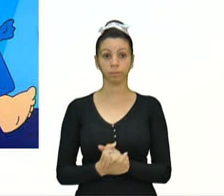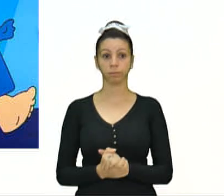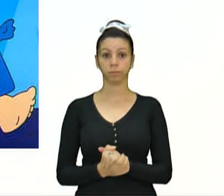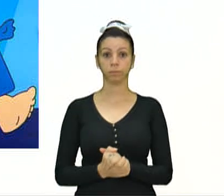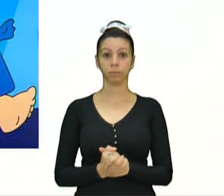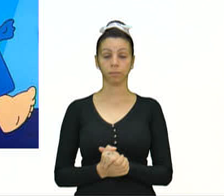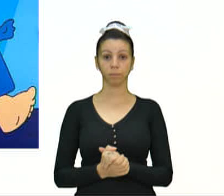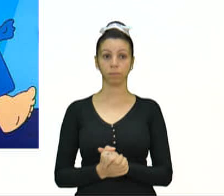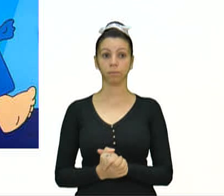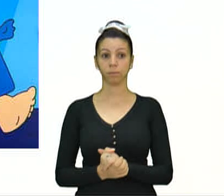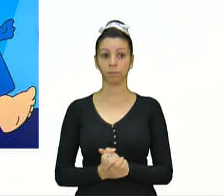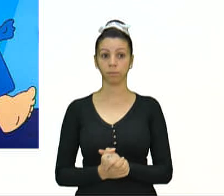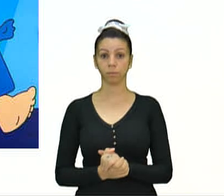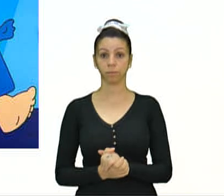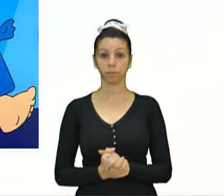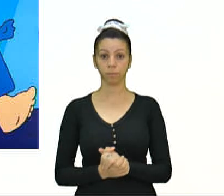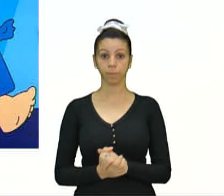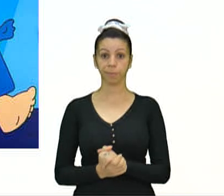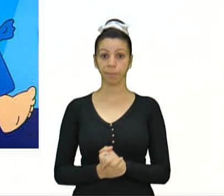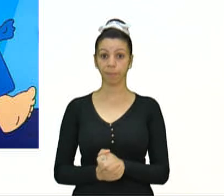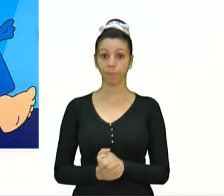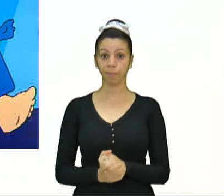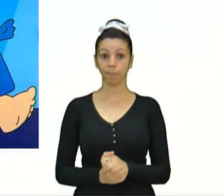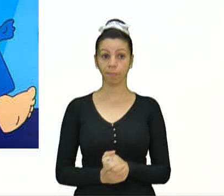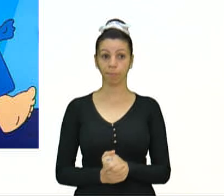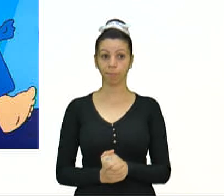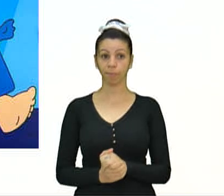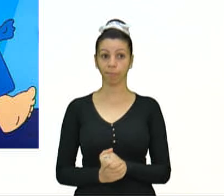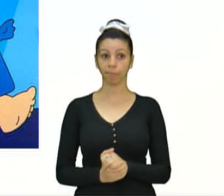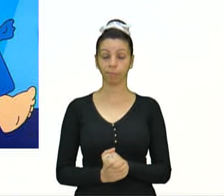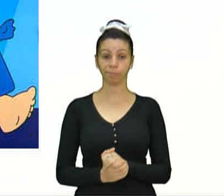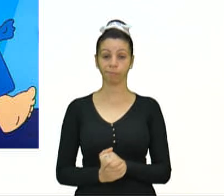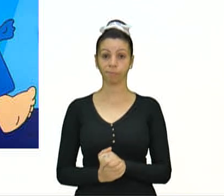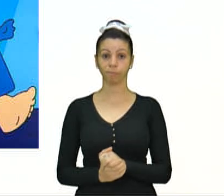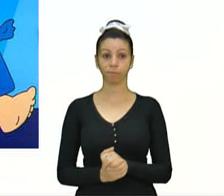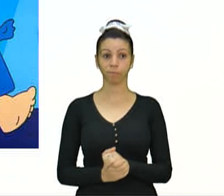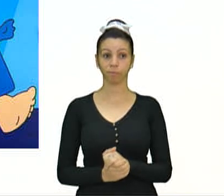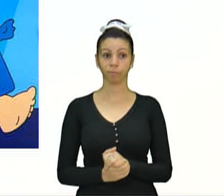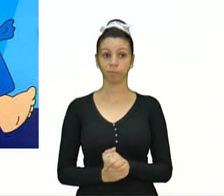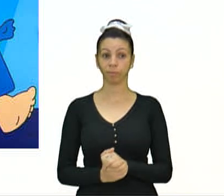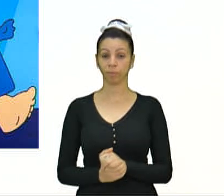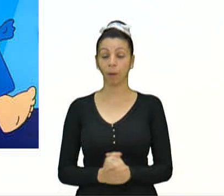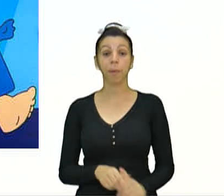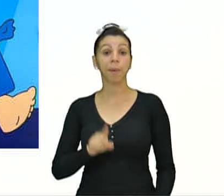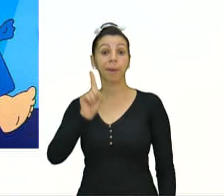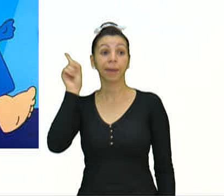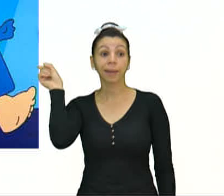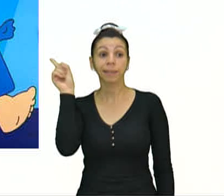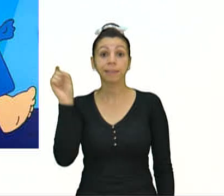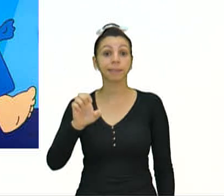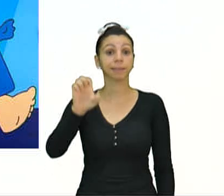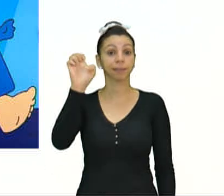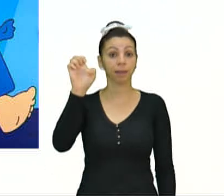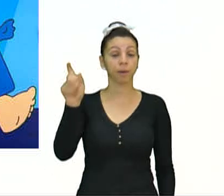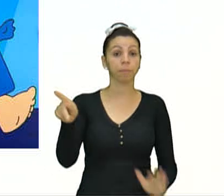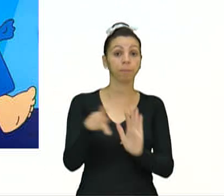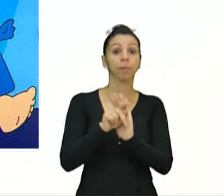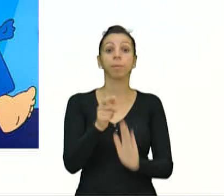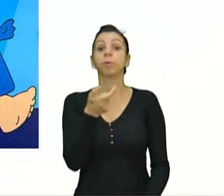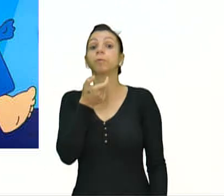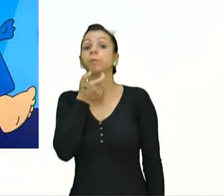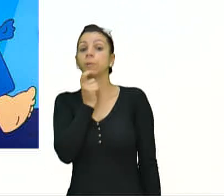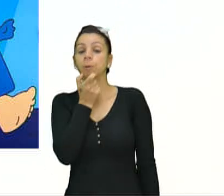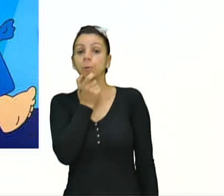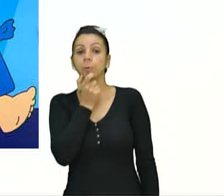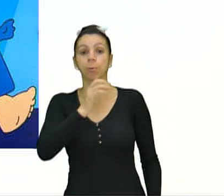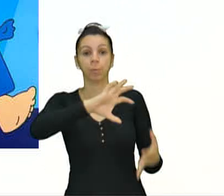tá? Daí nós temos aqui o da Olimpíada de Londres. Esse daqui, da Olimpíada de Londres, já a gente vai ver os